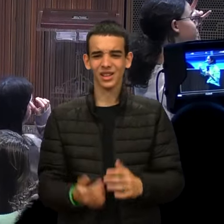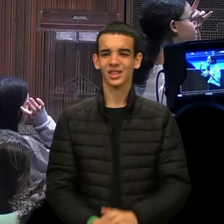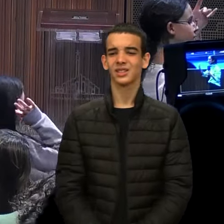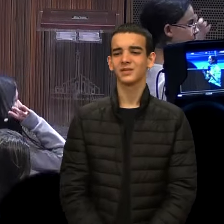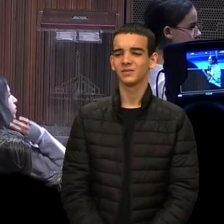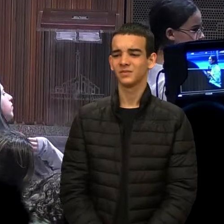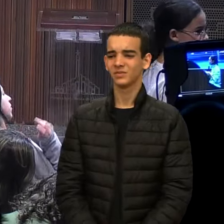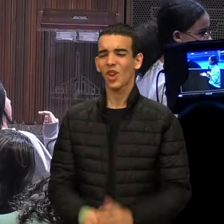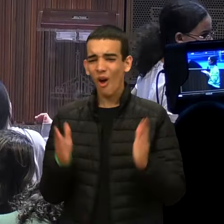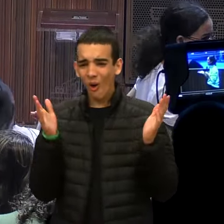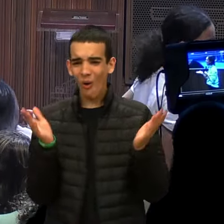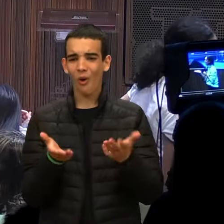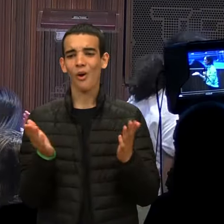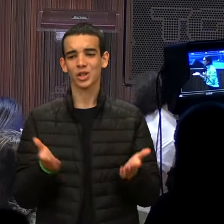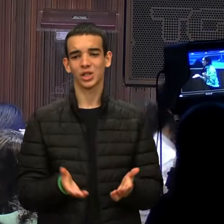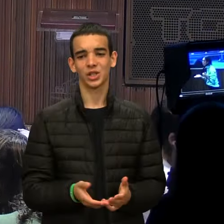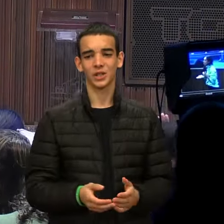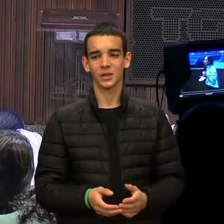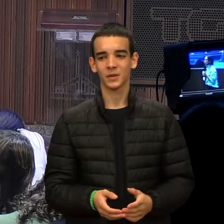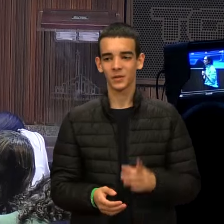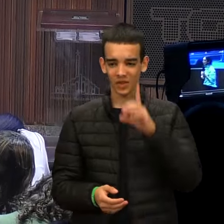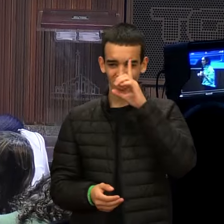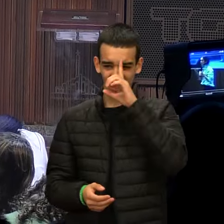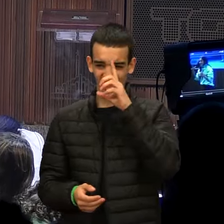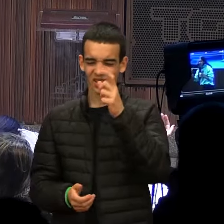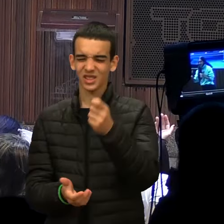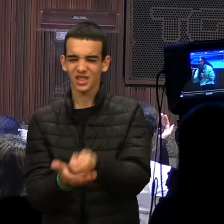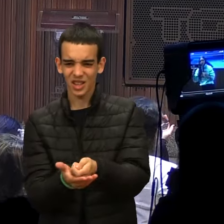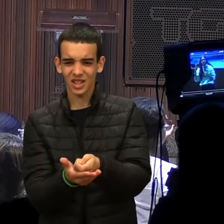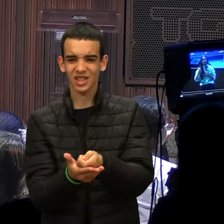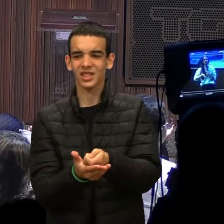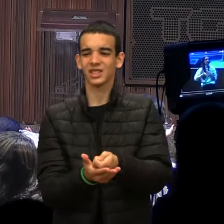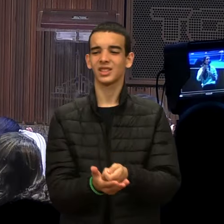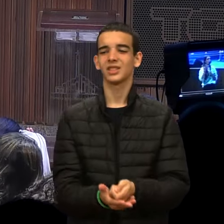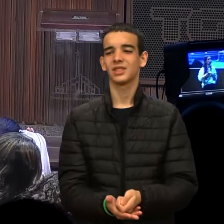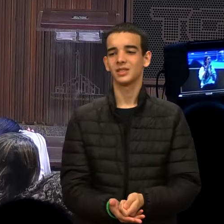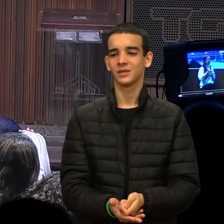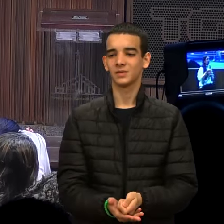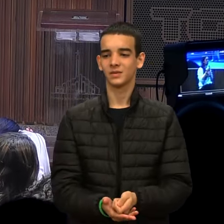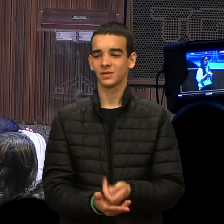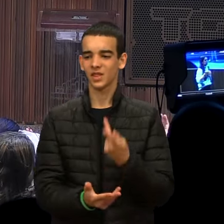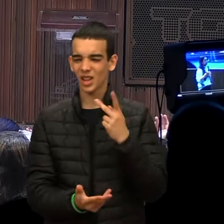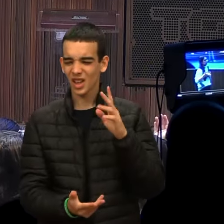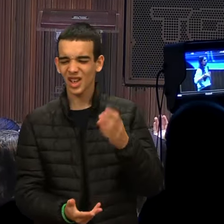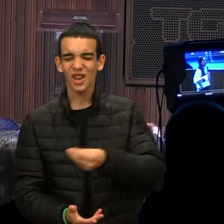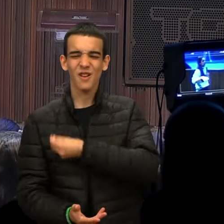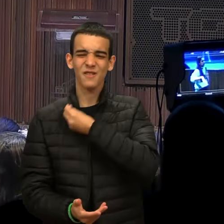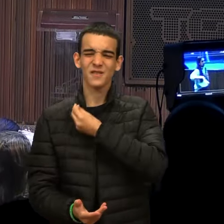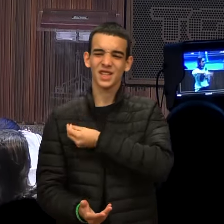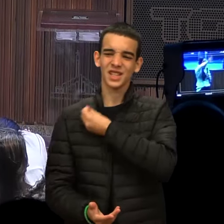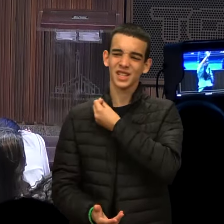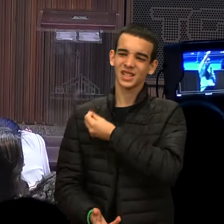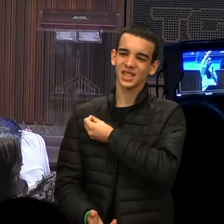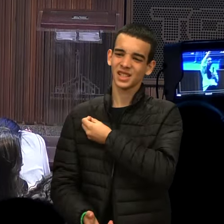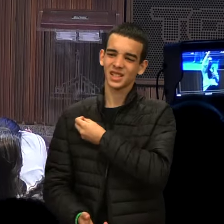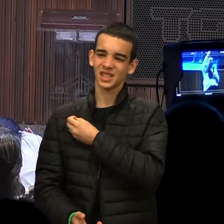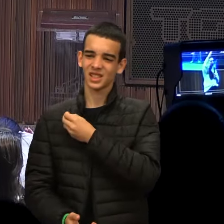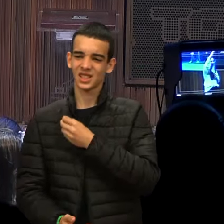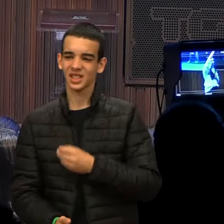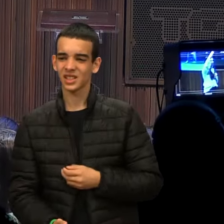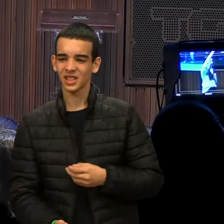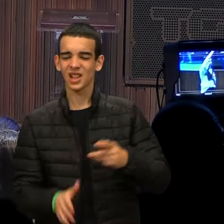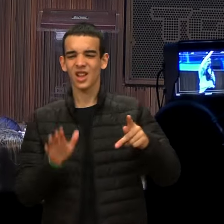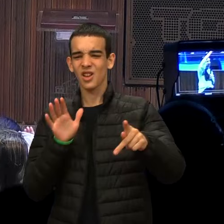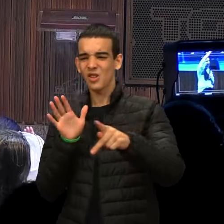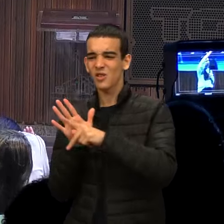vai decidir com as suas palavras dizer que a sua vida é completamente do Senhor. Tem mais